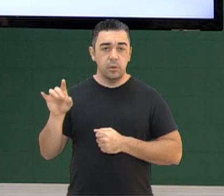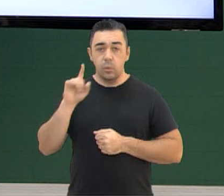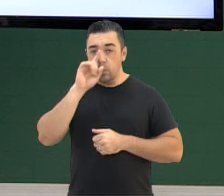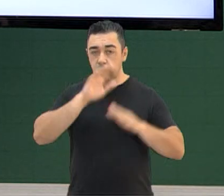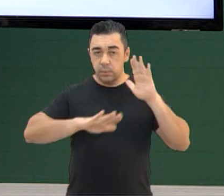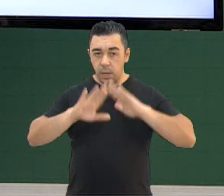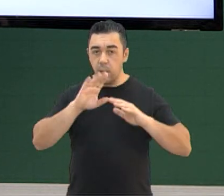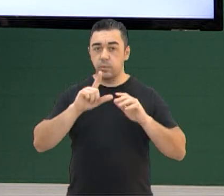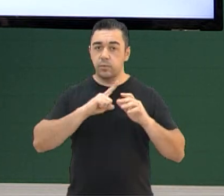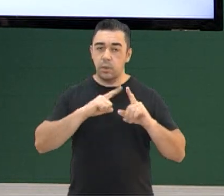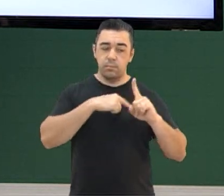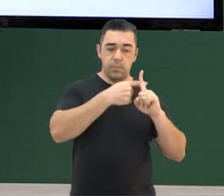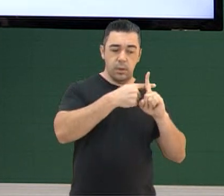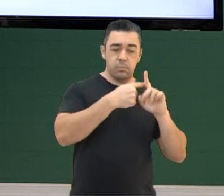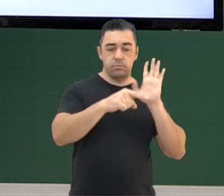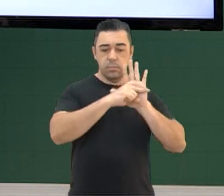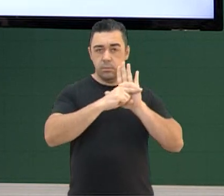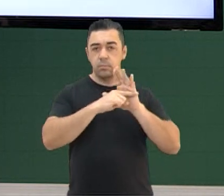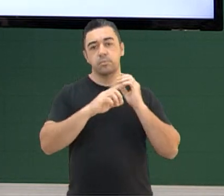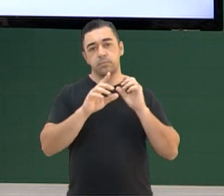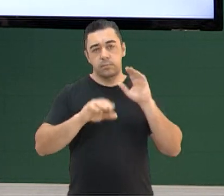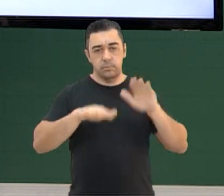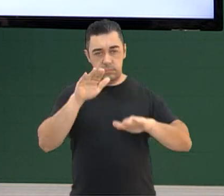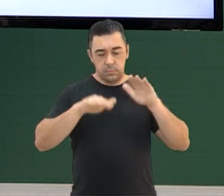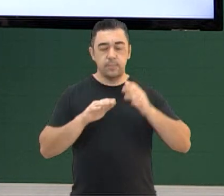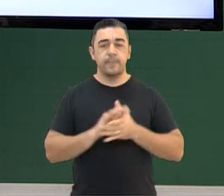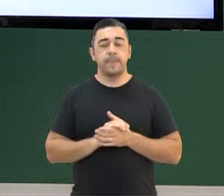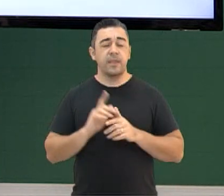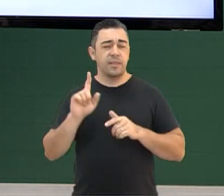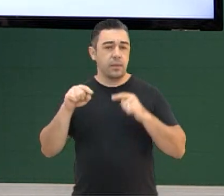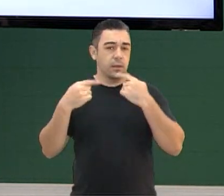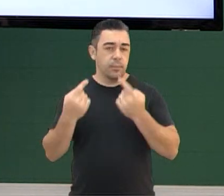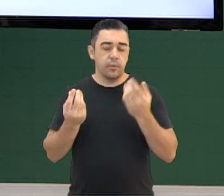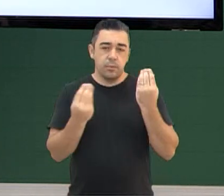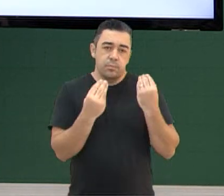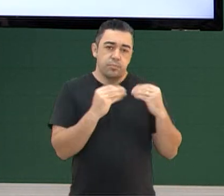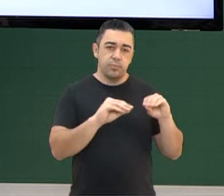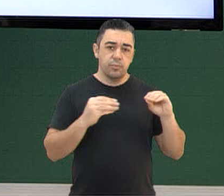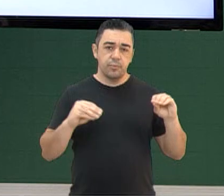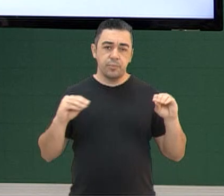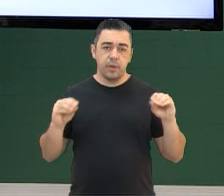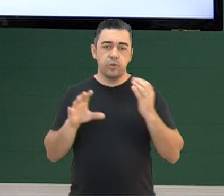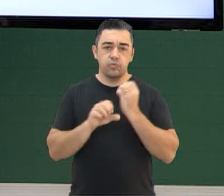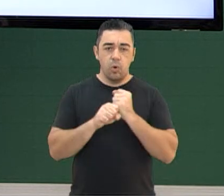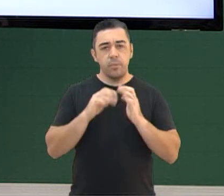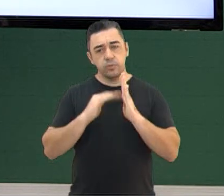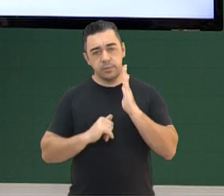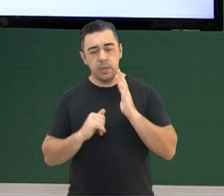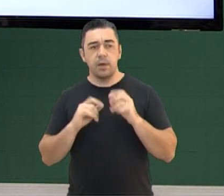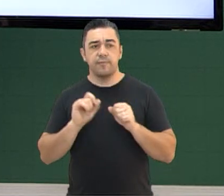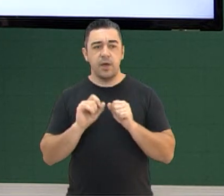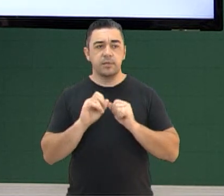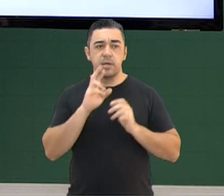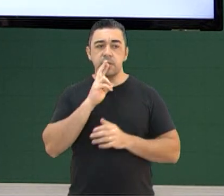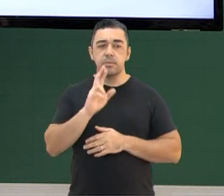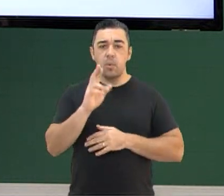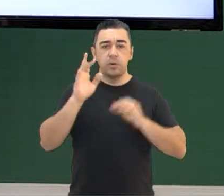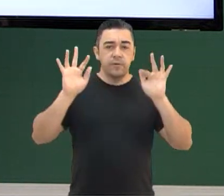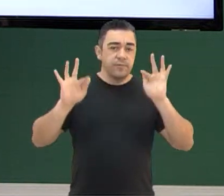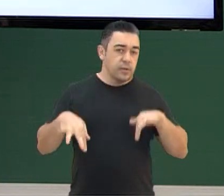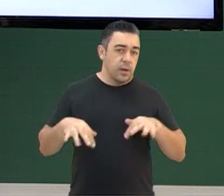com o sinal, tá bom? E depois é só somar tudo, subtrair, tá? Para a gente chegar